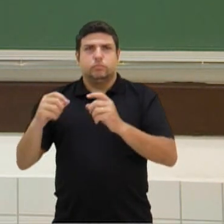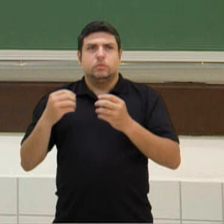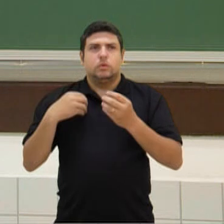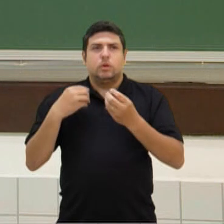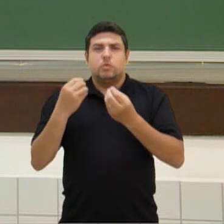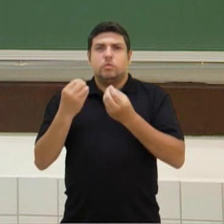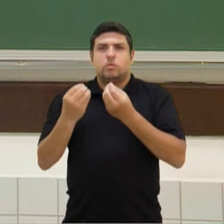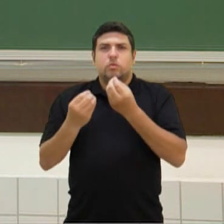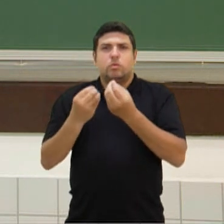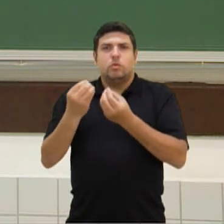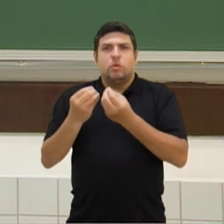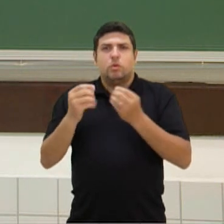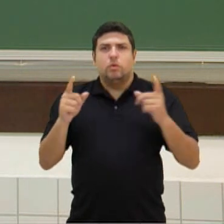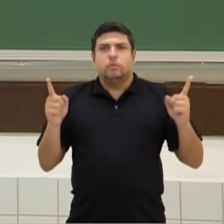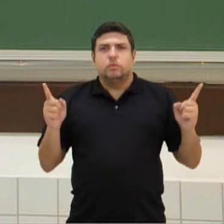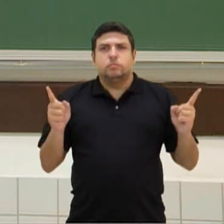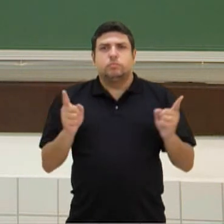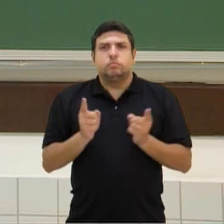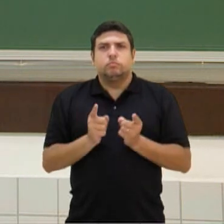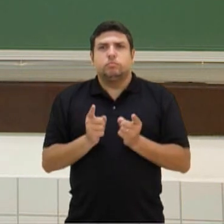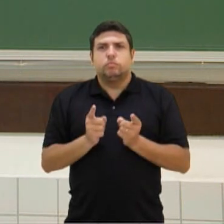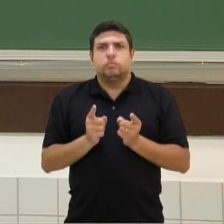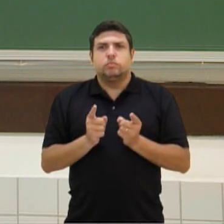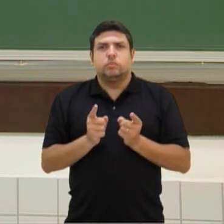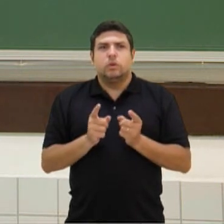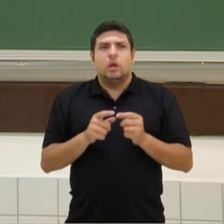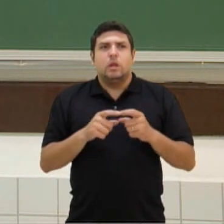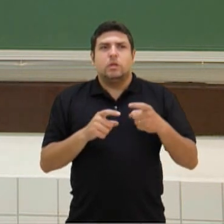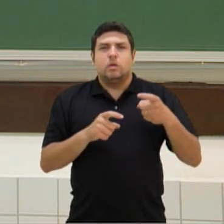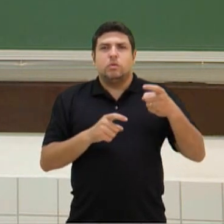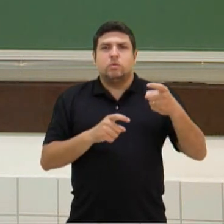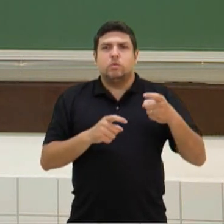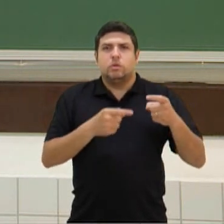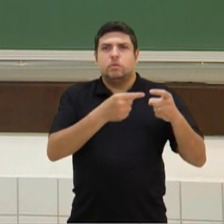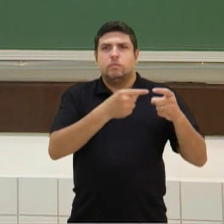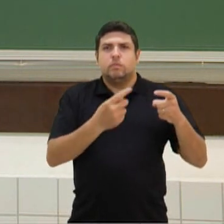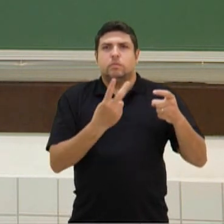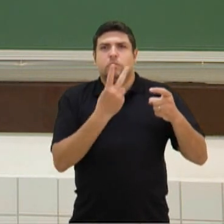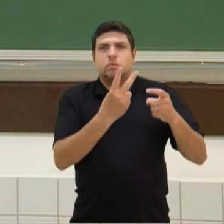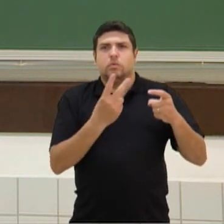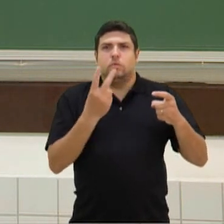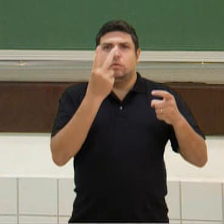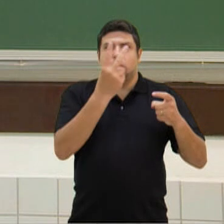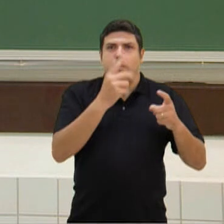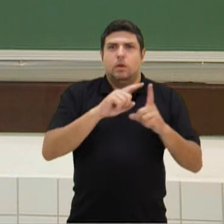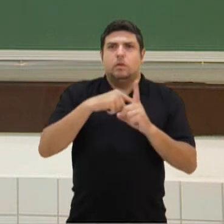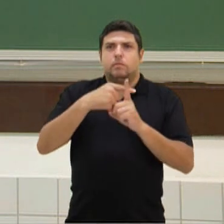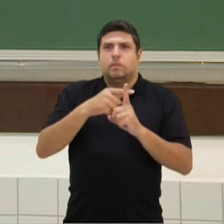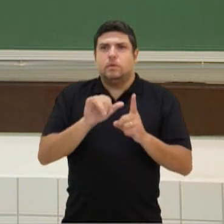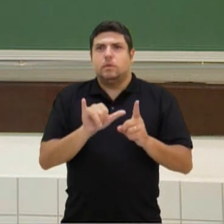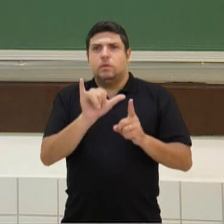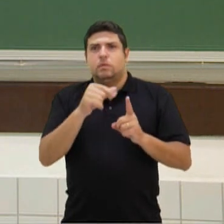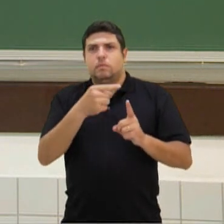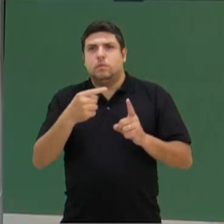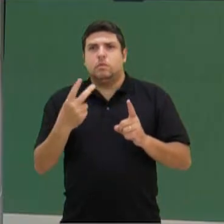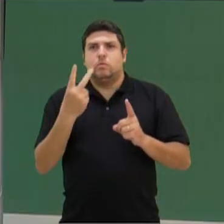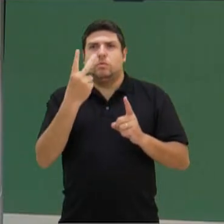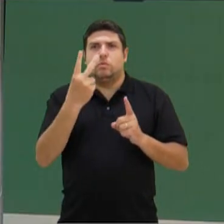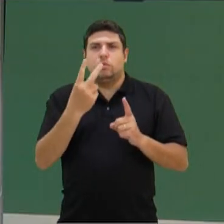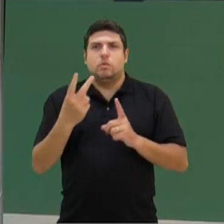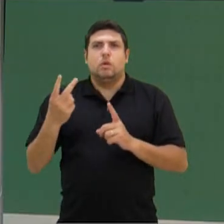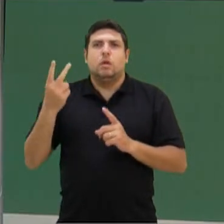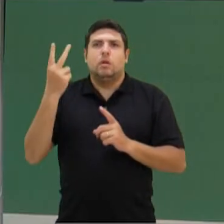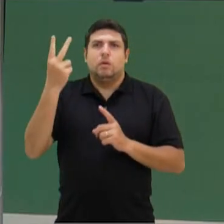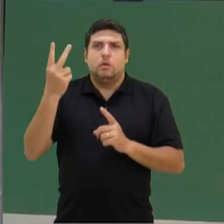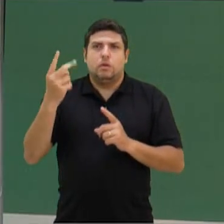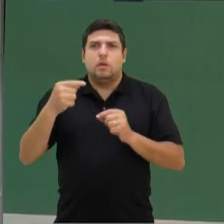de inequação reduzida, chegamos em x menos 2 ao quadrado mais y menos 2 ao quadrado menos